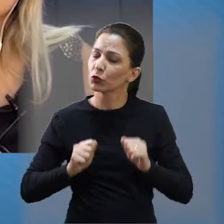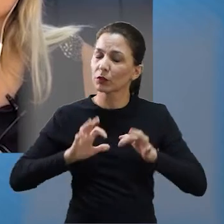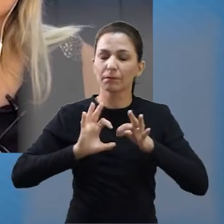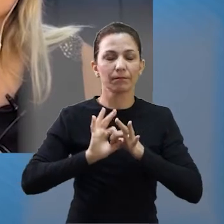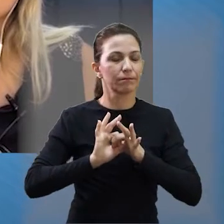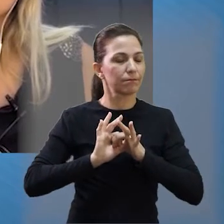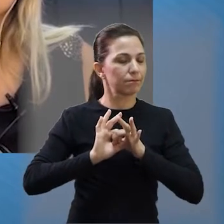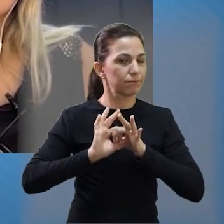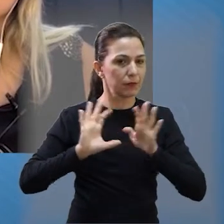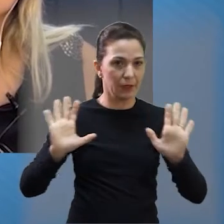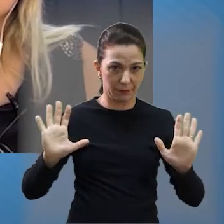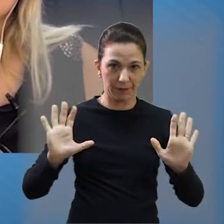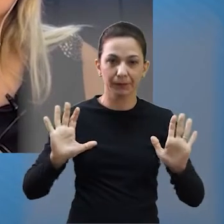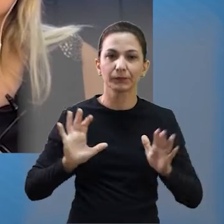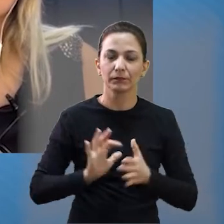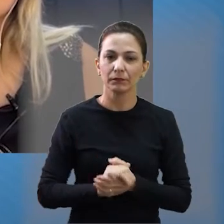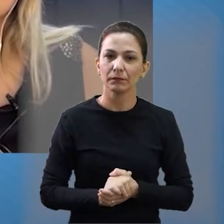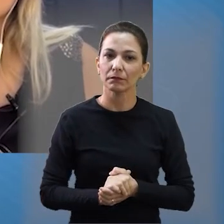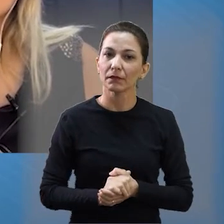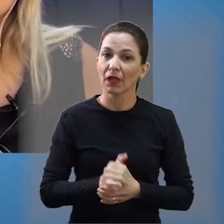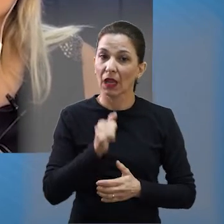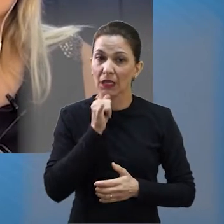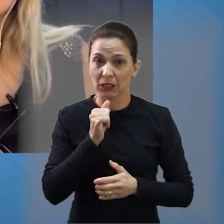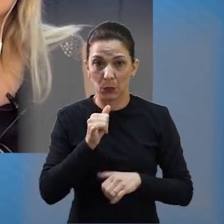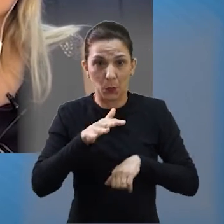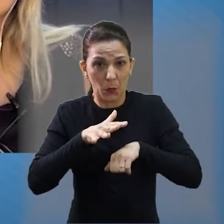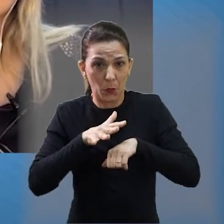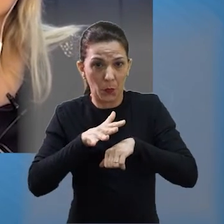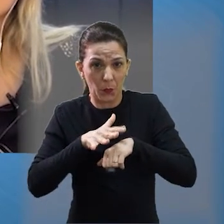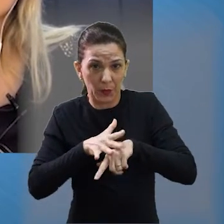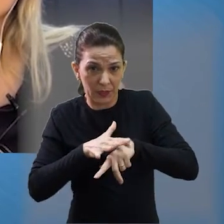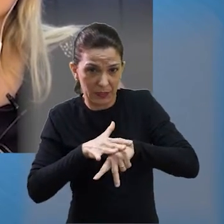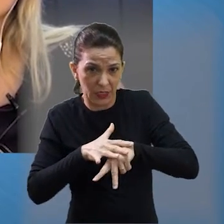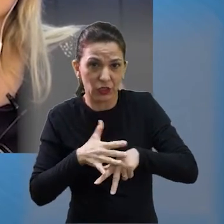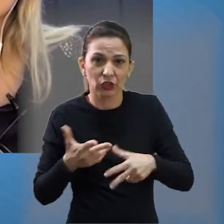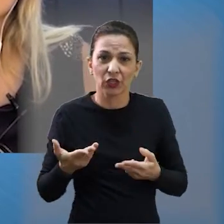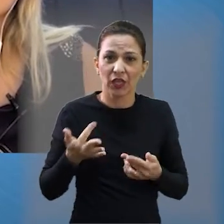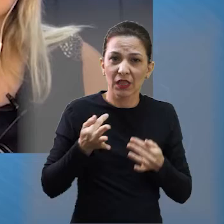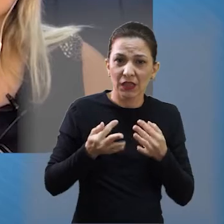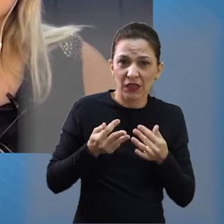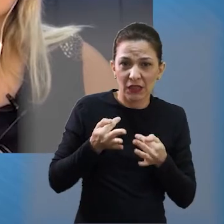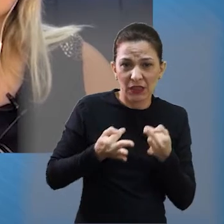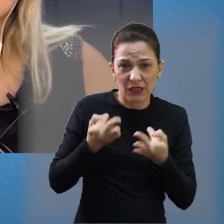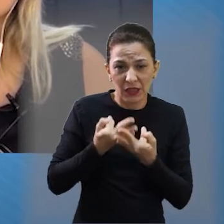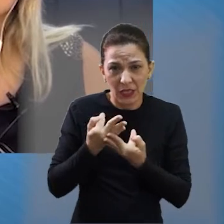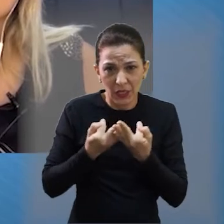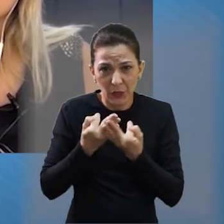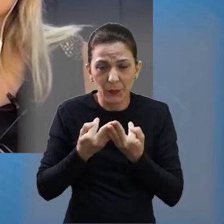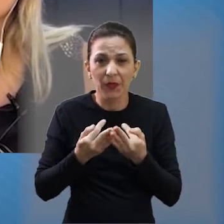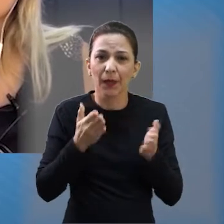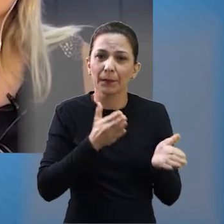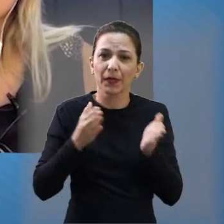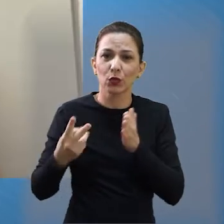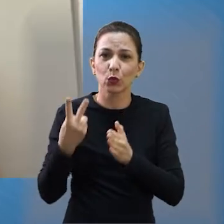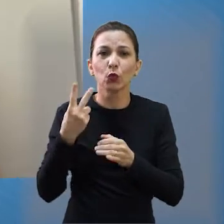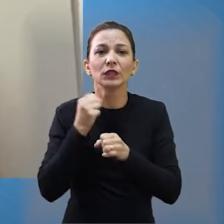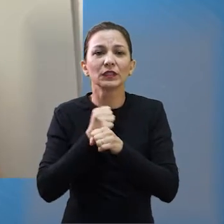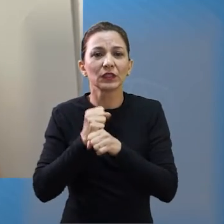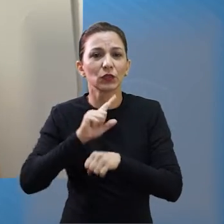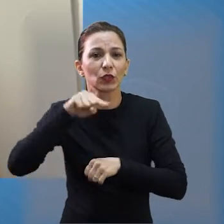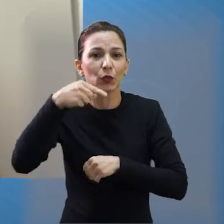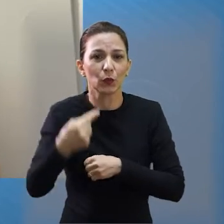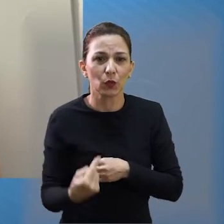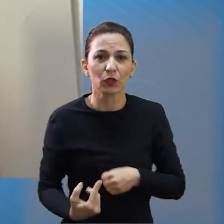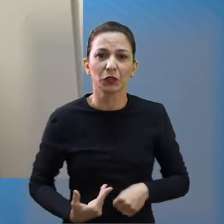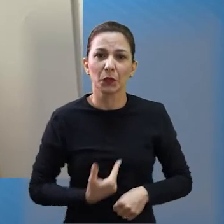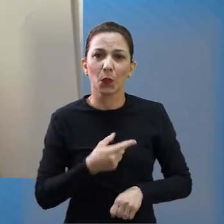um psicólogo, sair dessa condição para que vá ser submetida a uma cirurgia para ter os ganhos da cirurgia. Tem